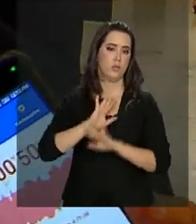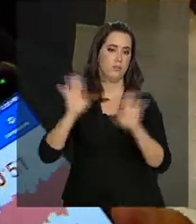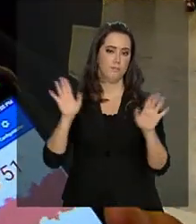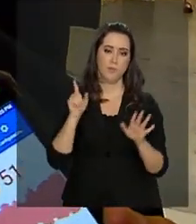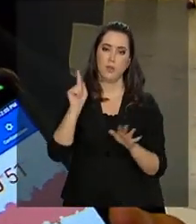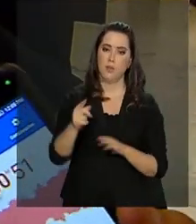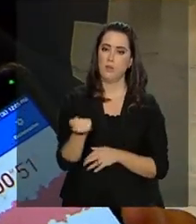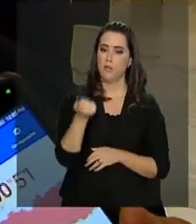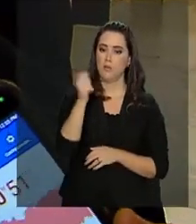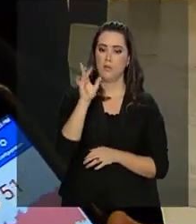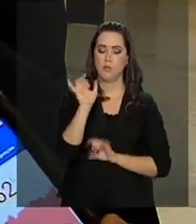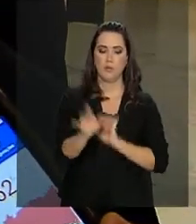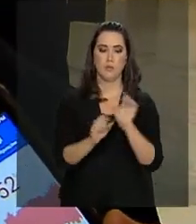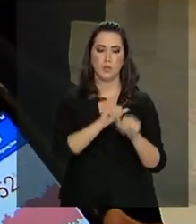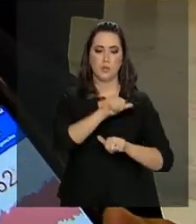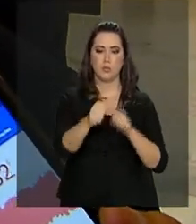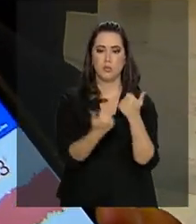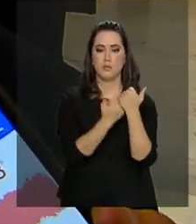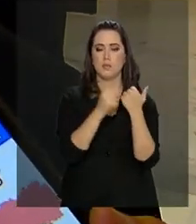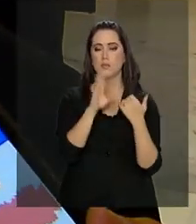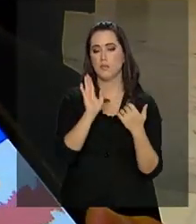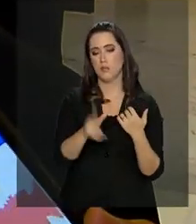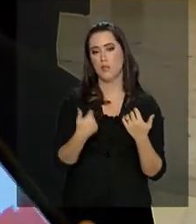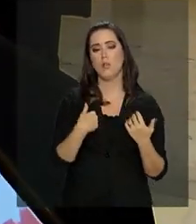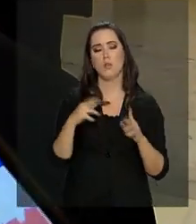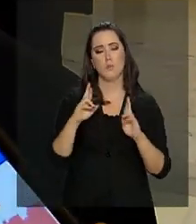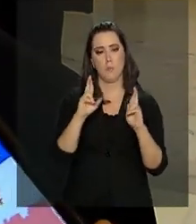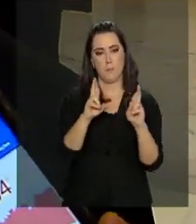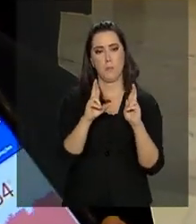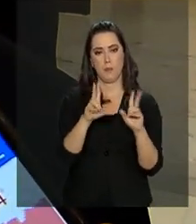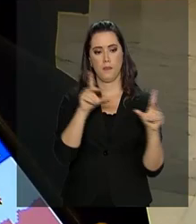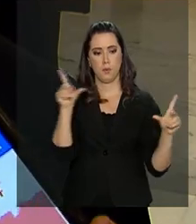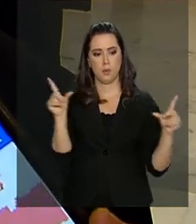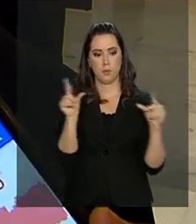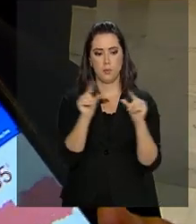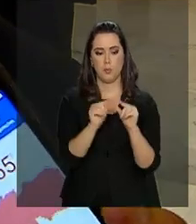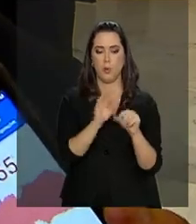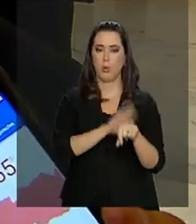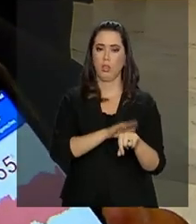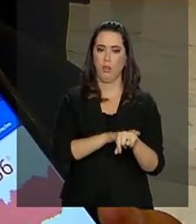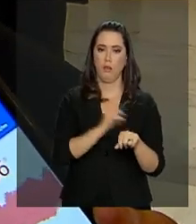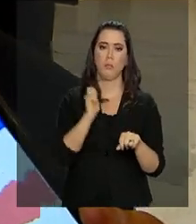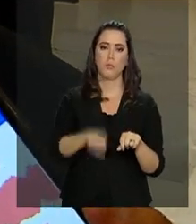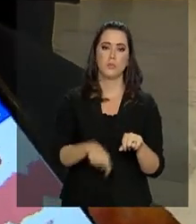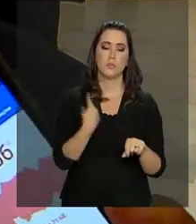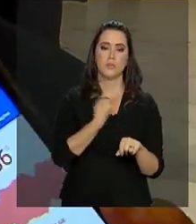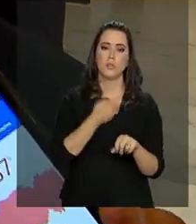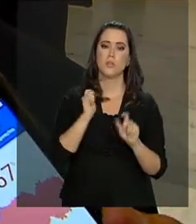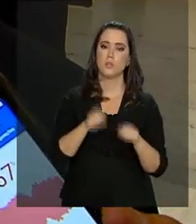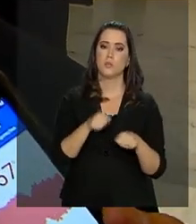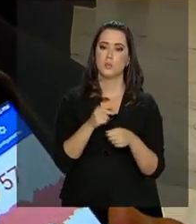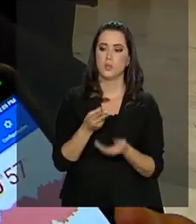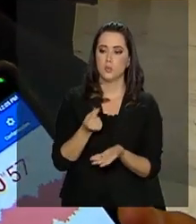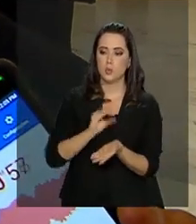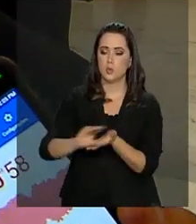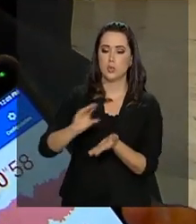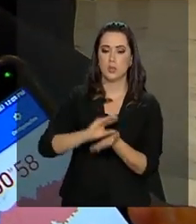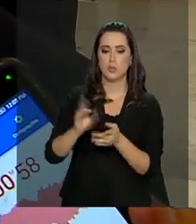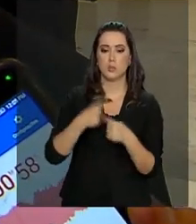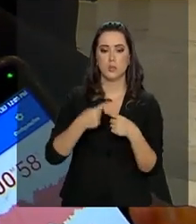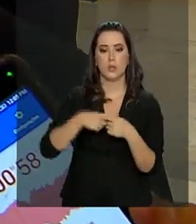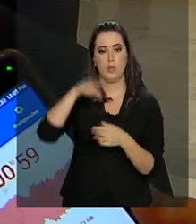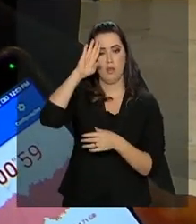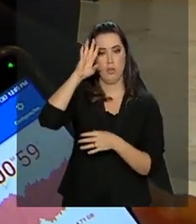é quase uma espécie de transição, não é? Eu espero que em menor tempo possível nós possamos até mandar recursos para lá, porque a